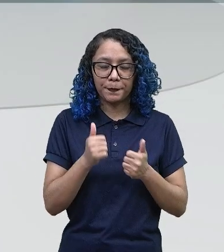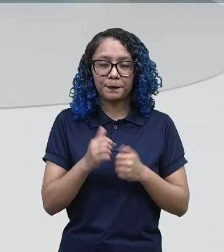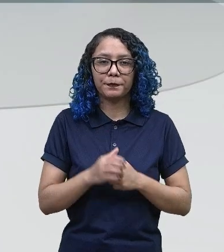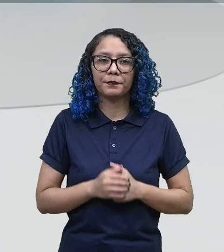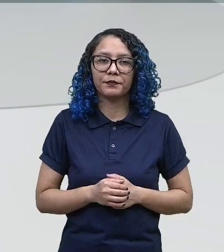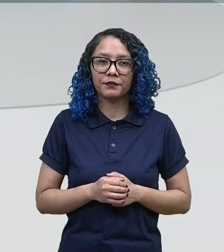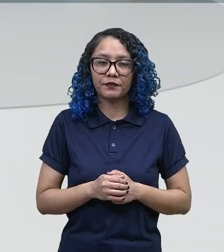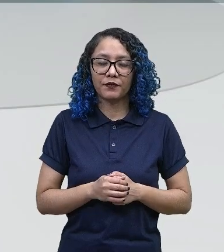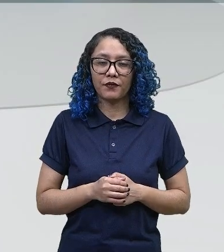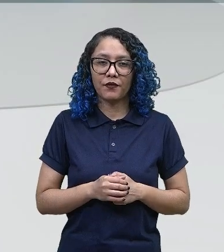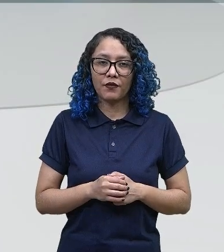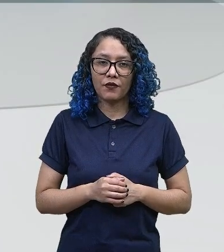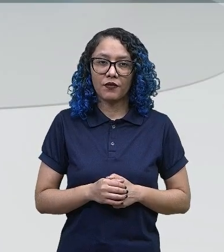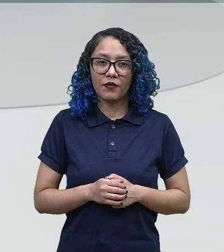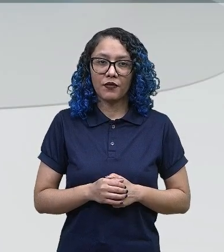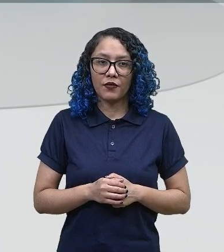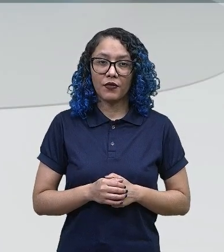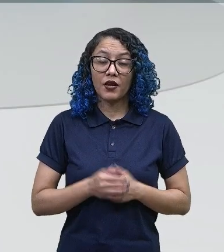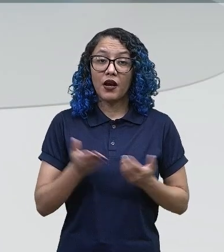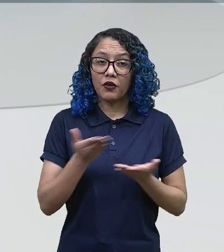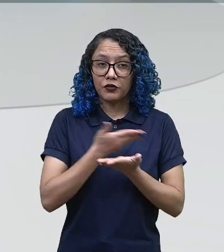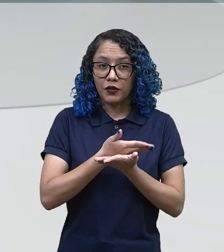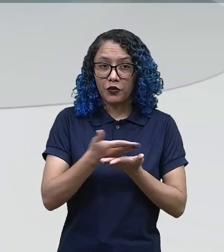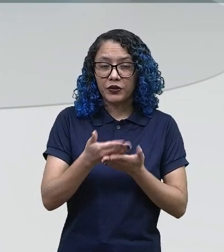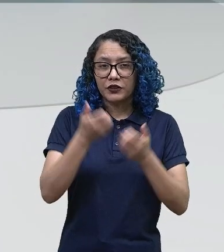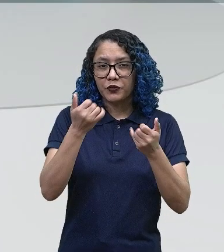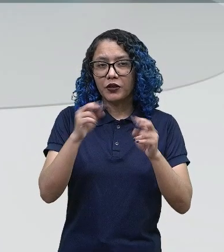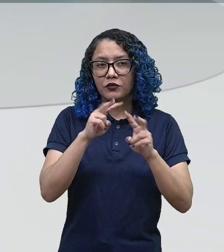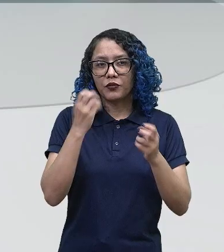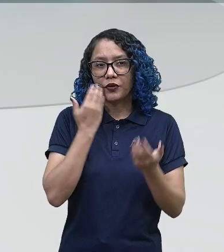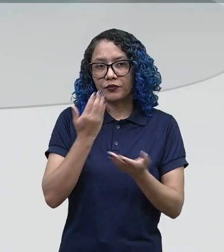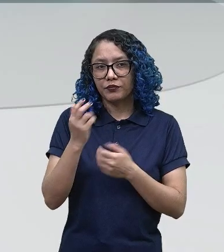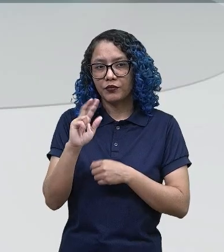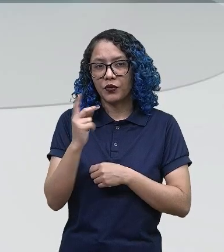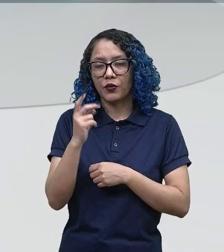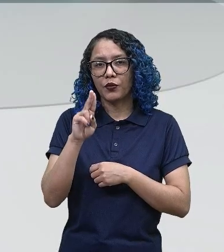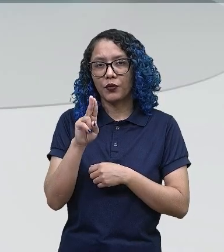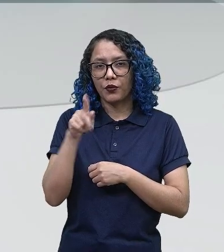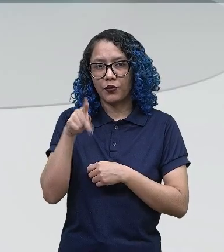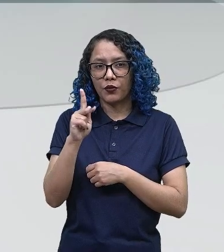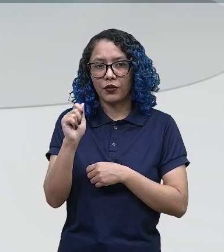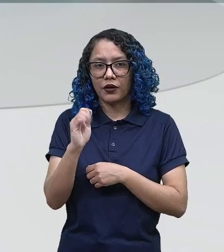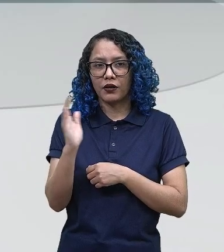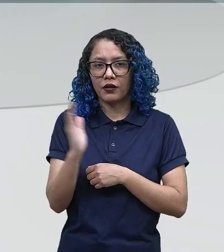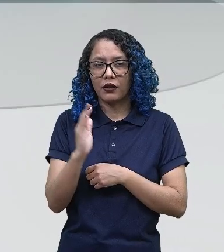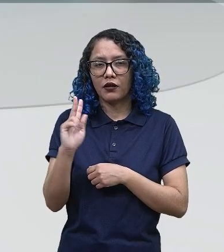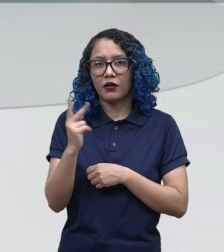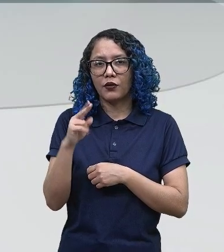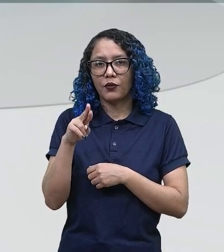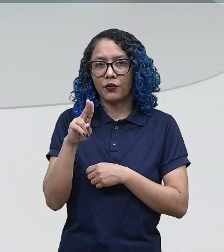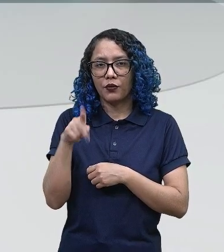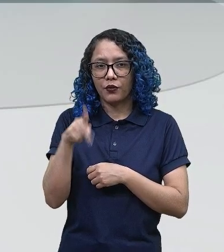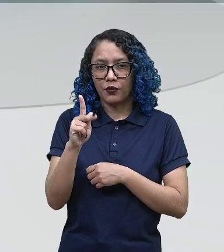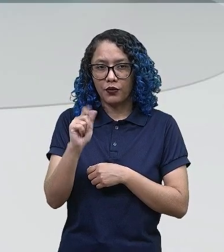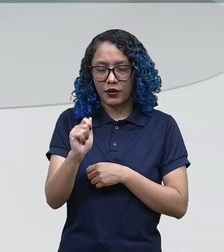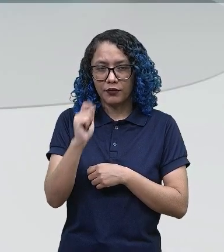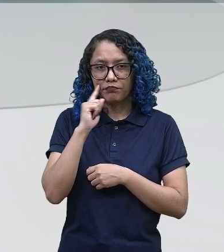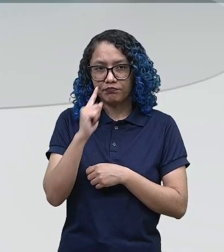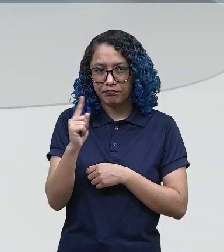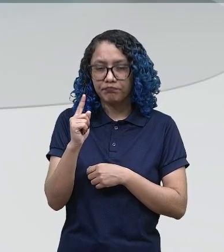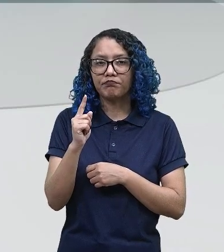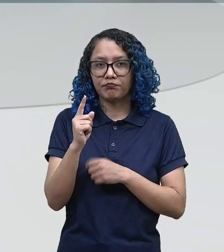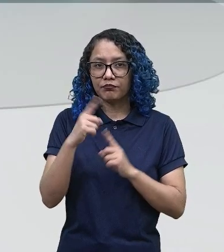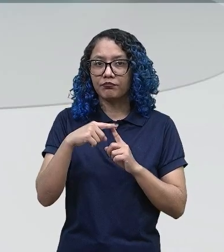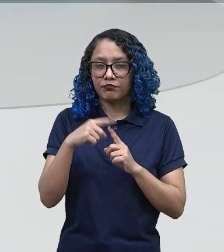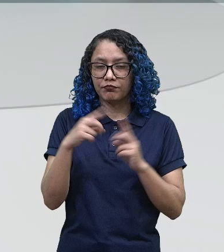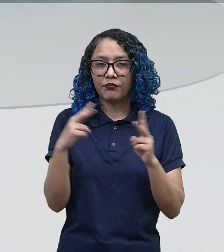gente começa esse aprofundamento falando do Uca-Uca, dessa modalidade que é praticada ali por muitas